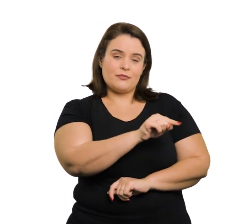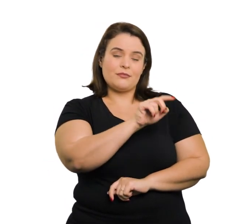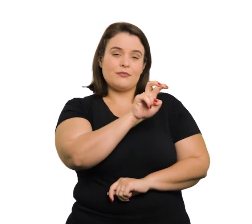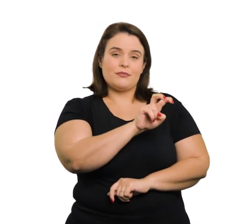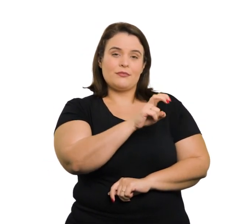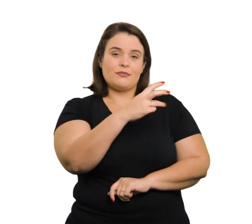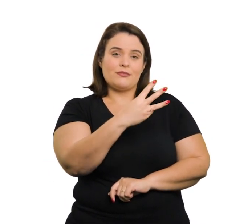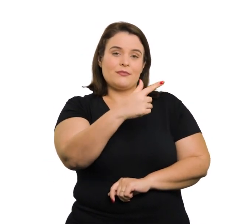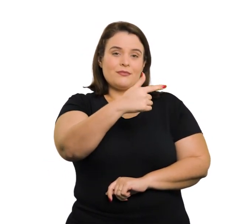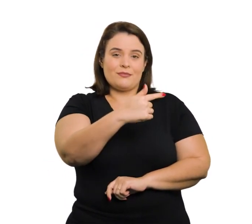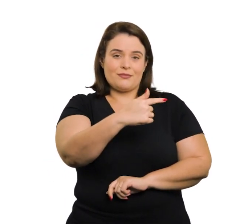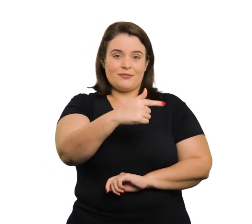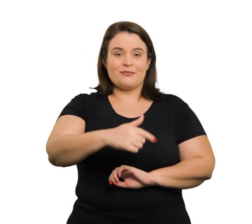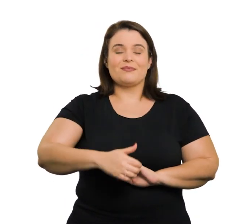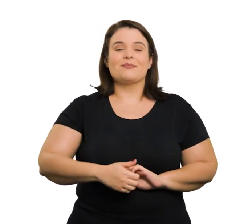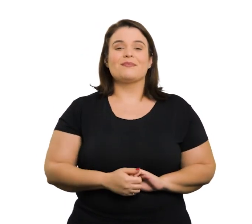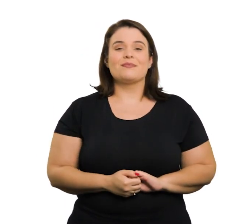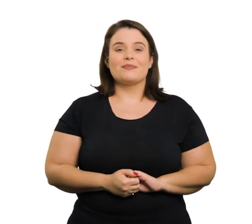NBR